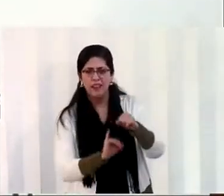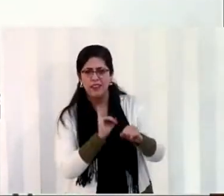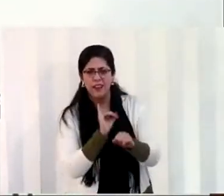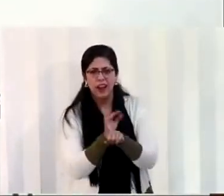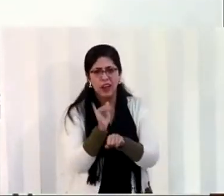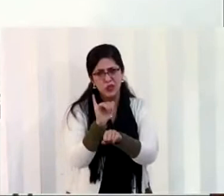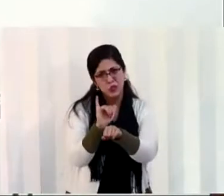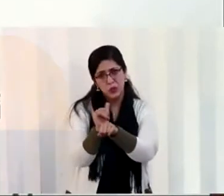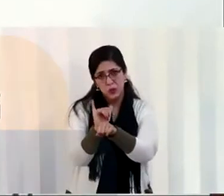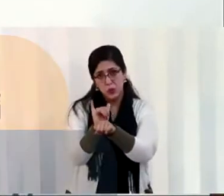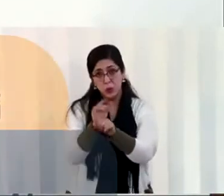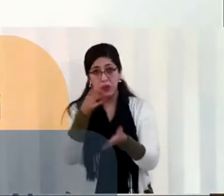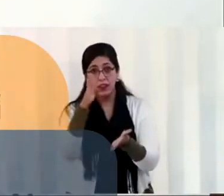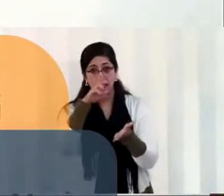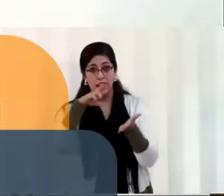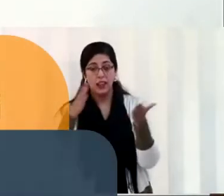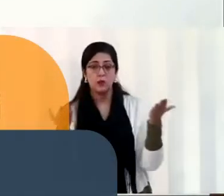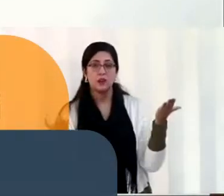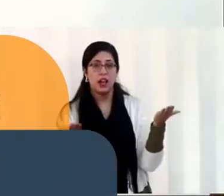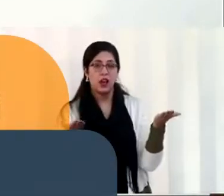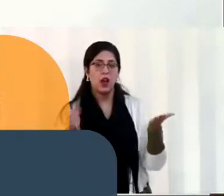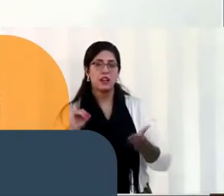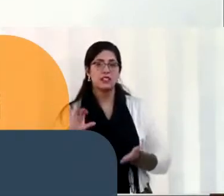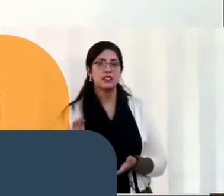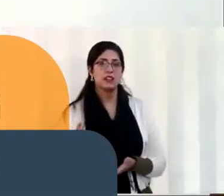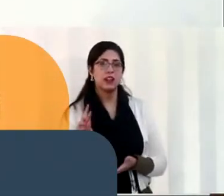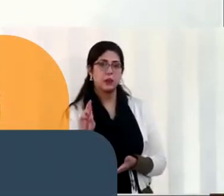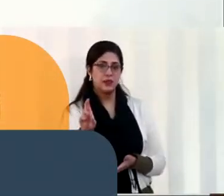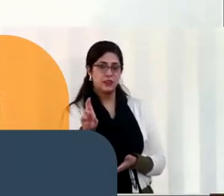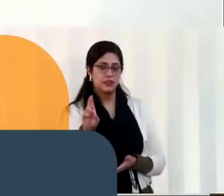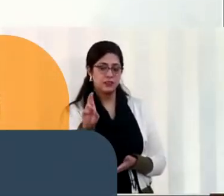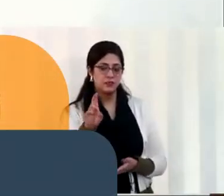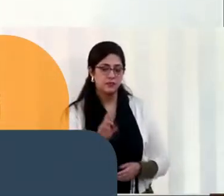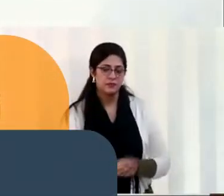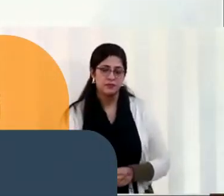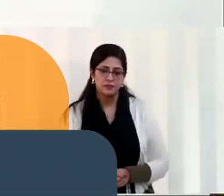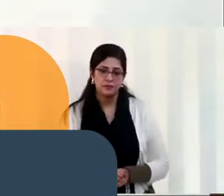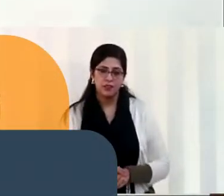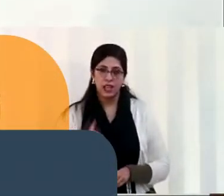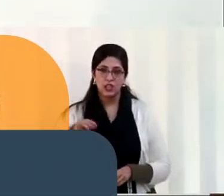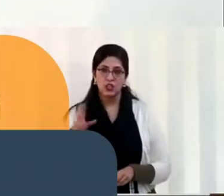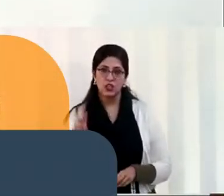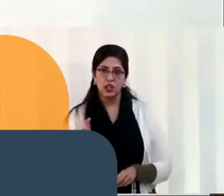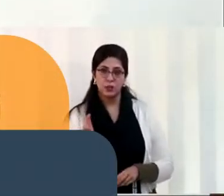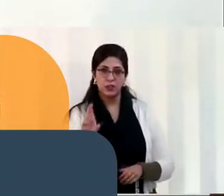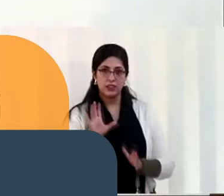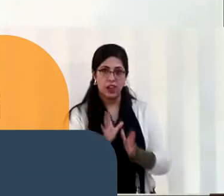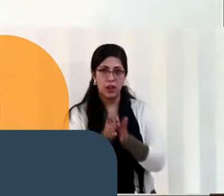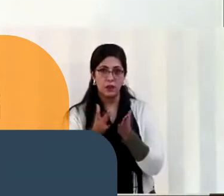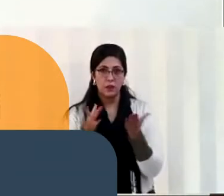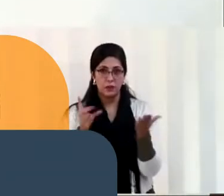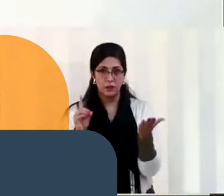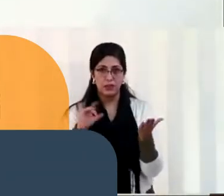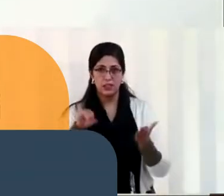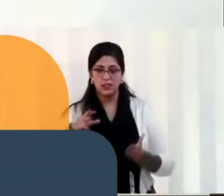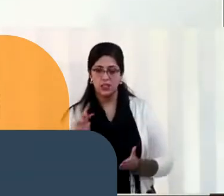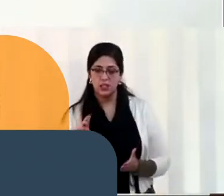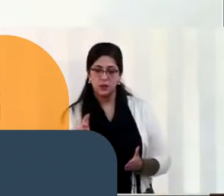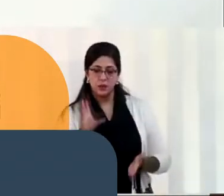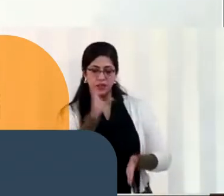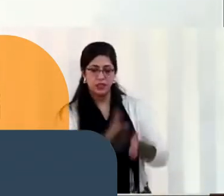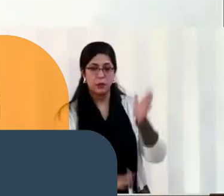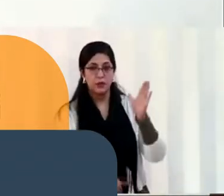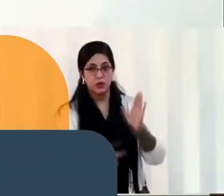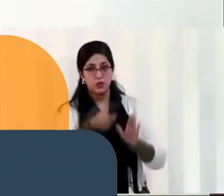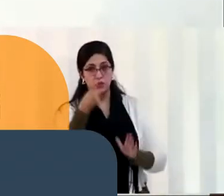lermos um texto em Jeremias, capítulo 2. Profeta Jeremias, capítulo 2.